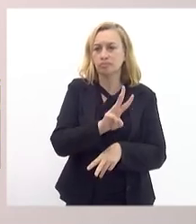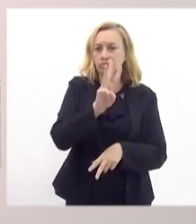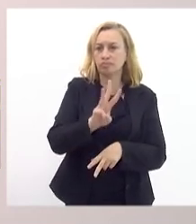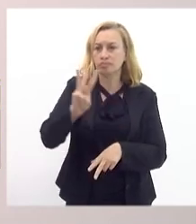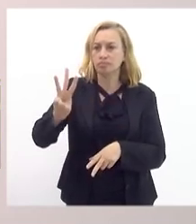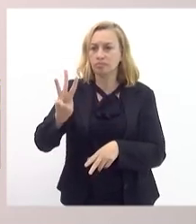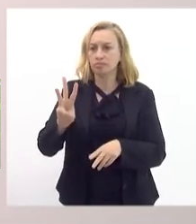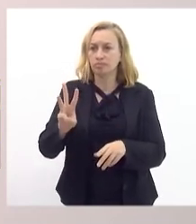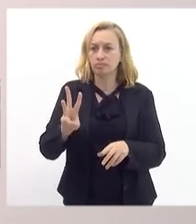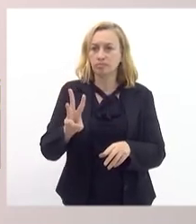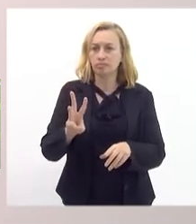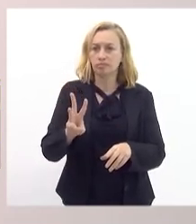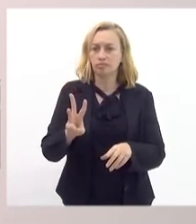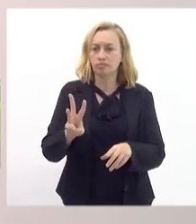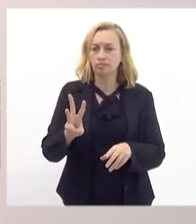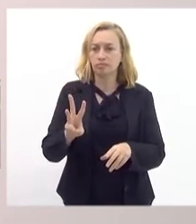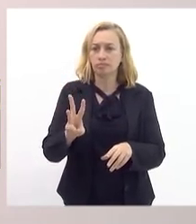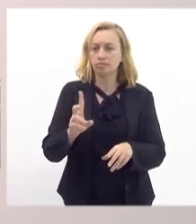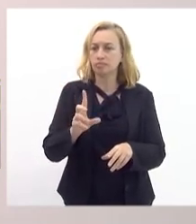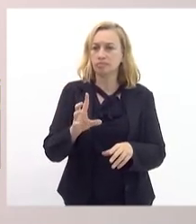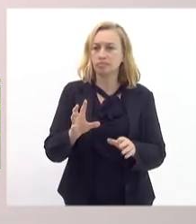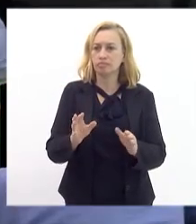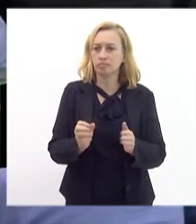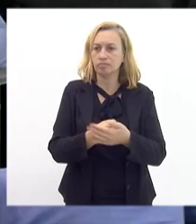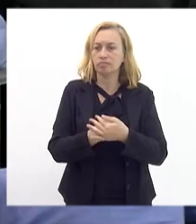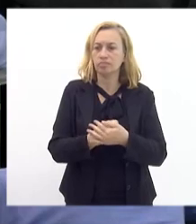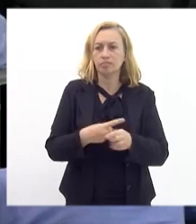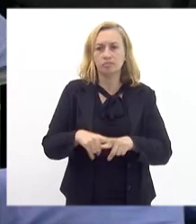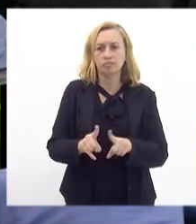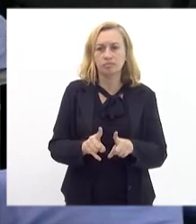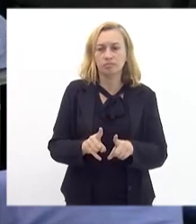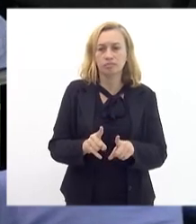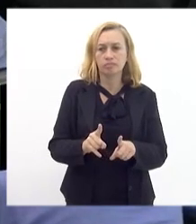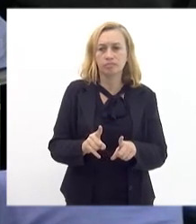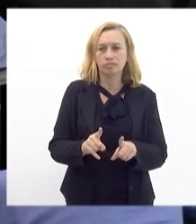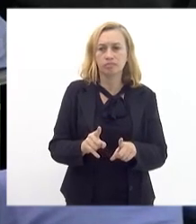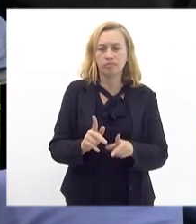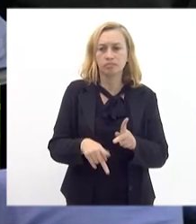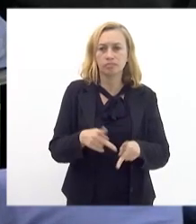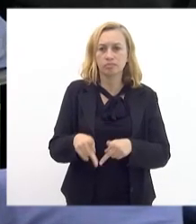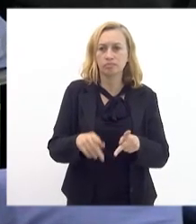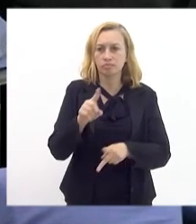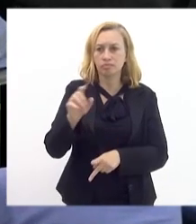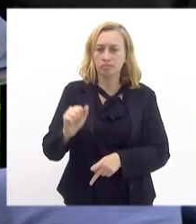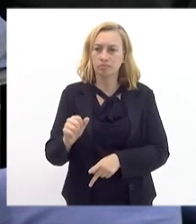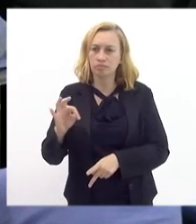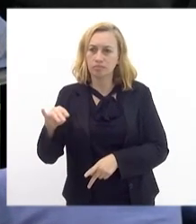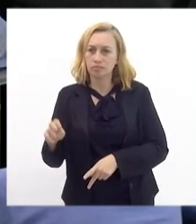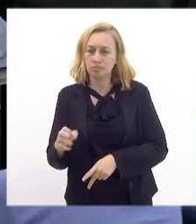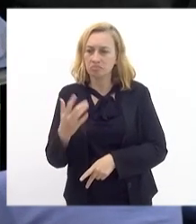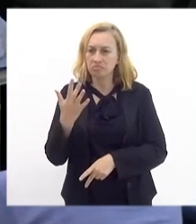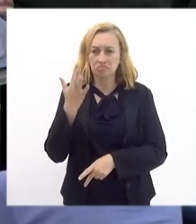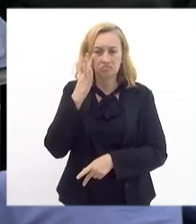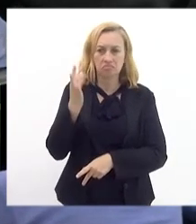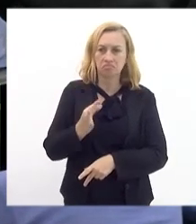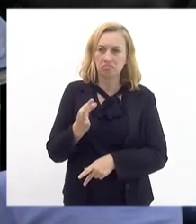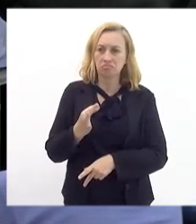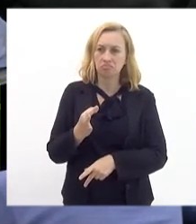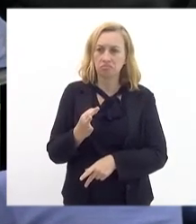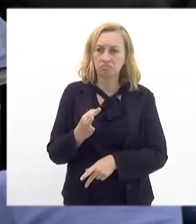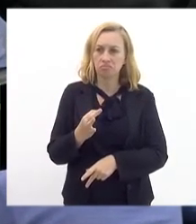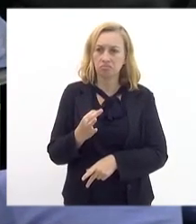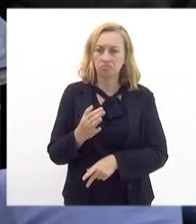acesso ajudar o processo é público ele não tá escrito assim mas a população da região a população das zonas como toda não tomou conhecimento em momento nenhum